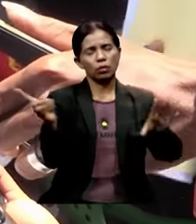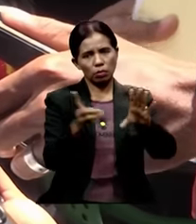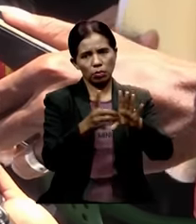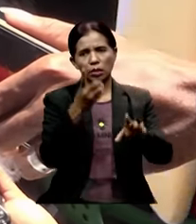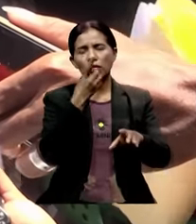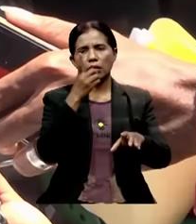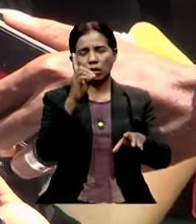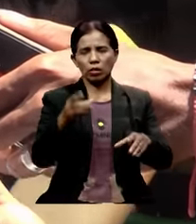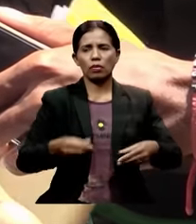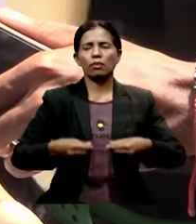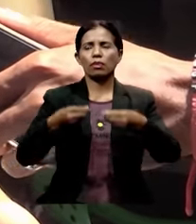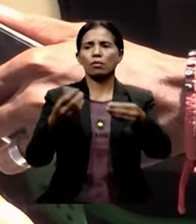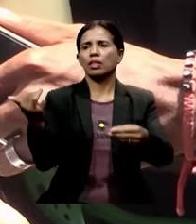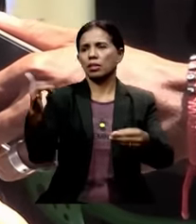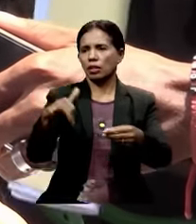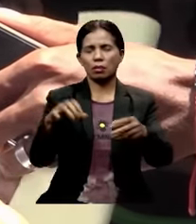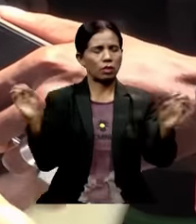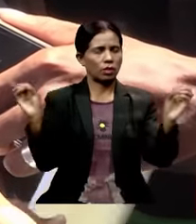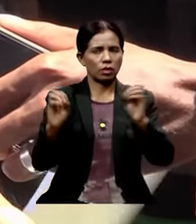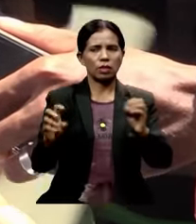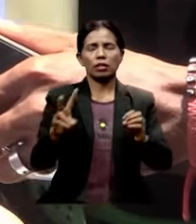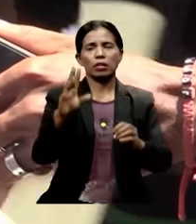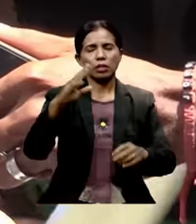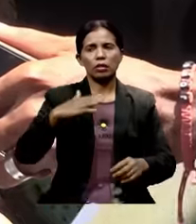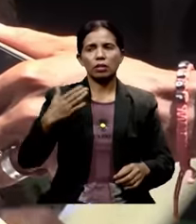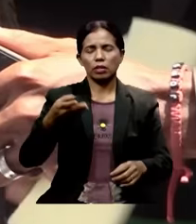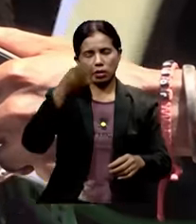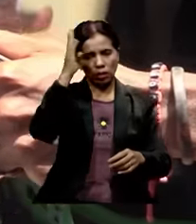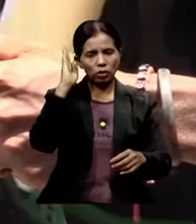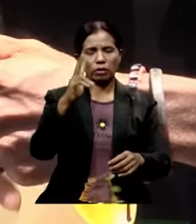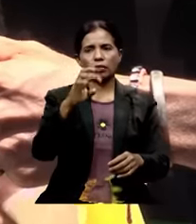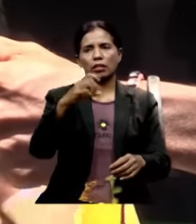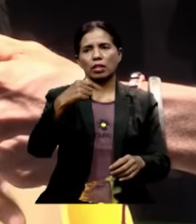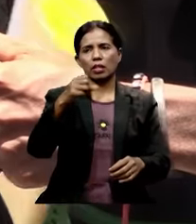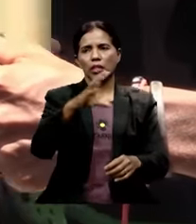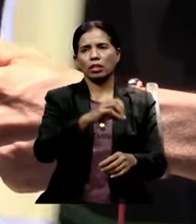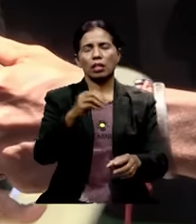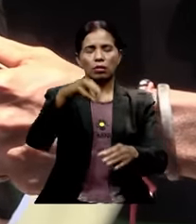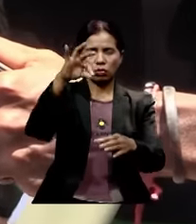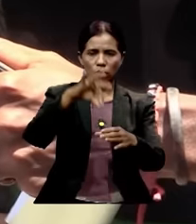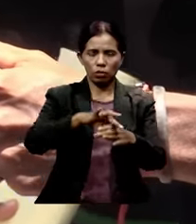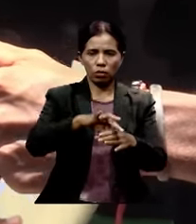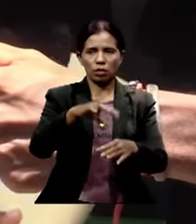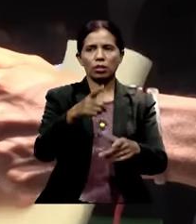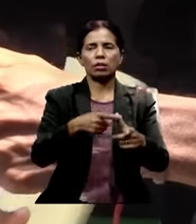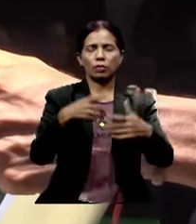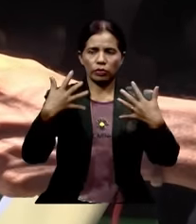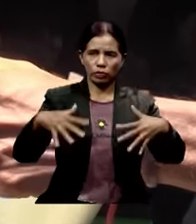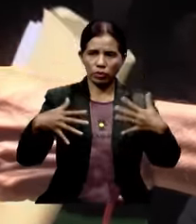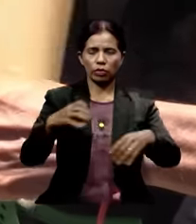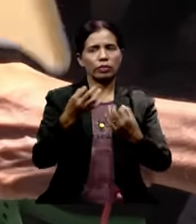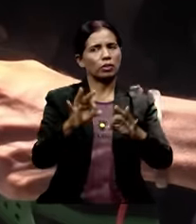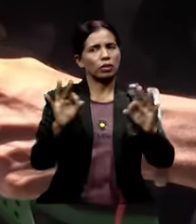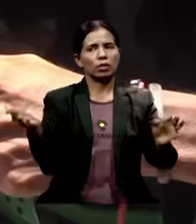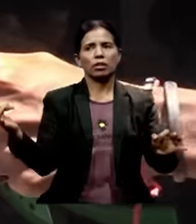Ruma, entrega vacina. Mas lá ia, senhor Vicente Vidigal, mas essa fora raio, né? Em nome de Halotos de. Depois de Kunu Hotu, Kuzulima